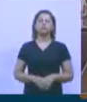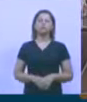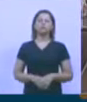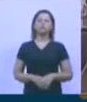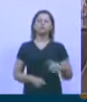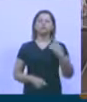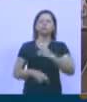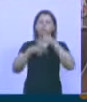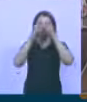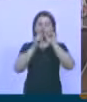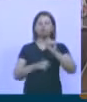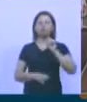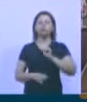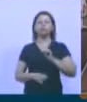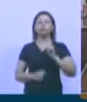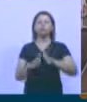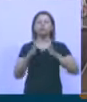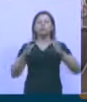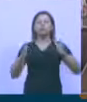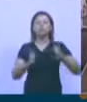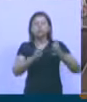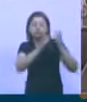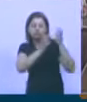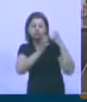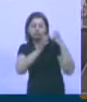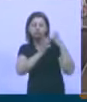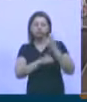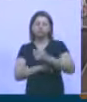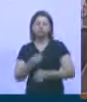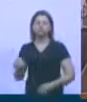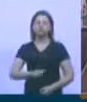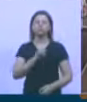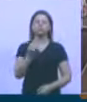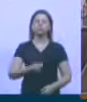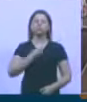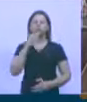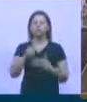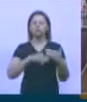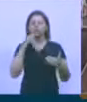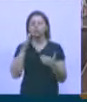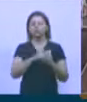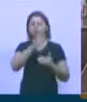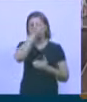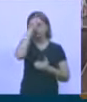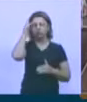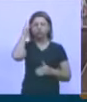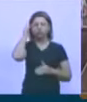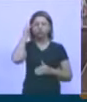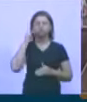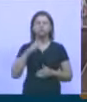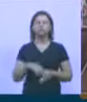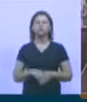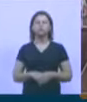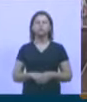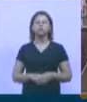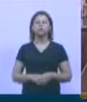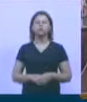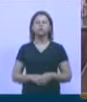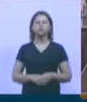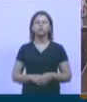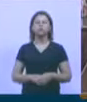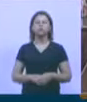gente percebe que esse é o maior peso, o maior fardo na vida de qualquer ser humano. There was one young